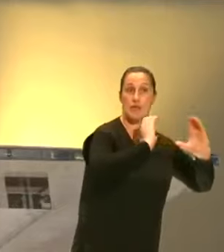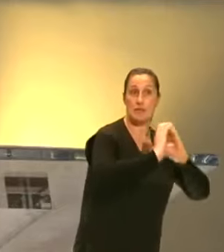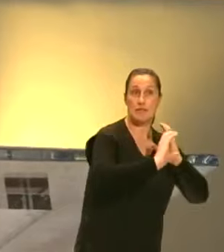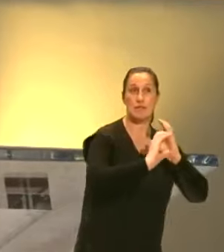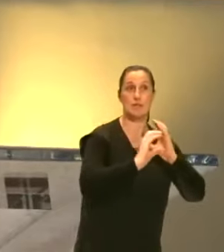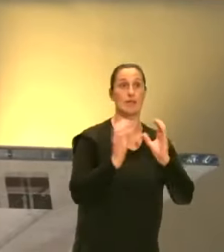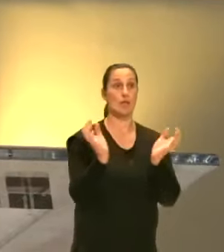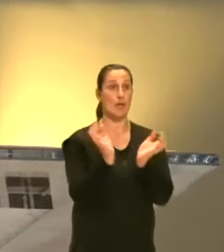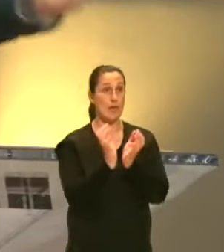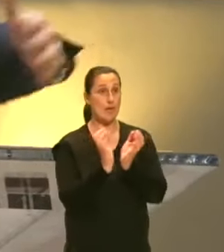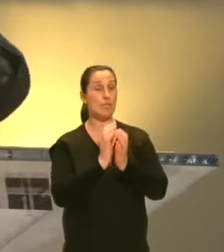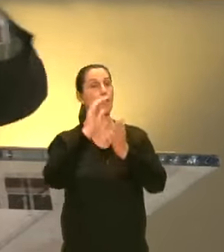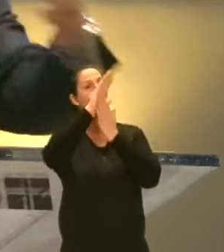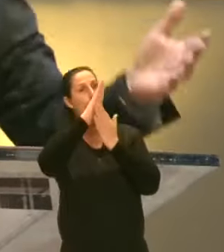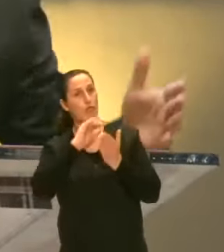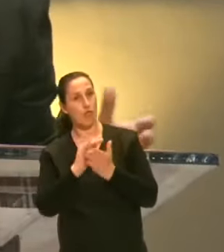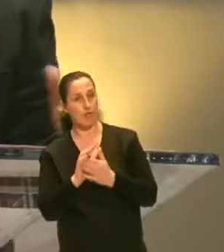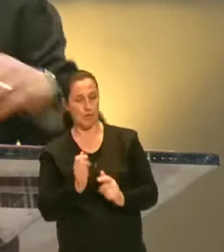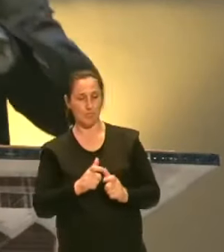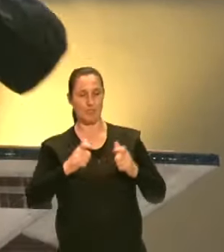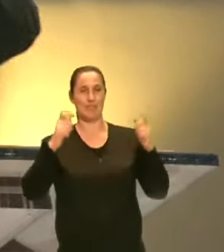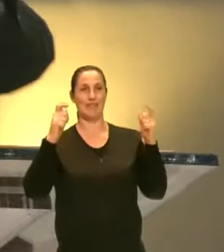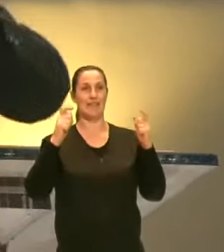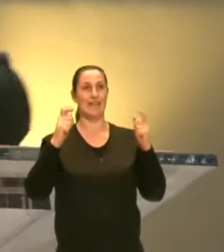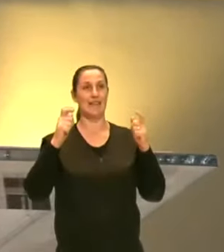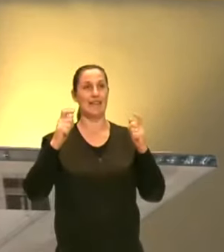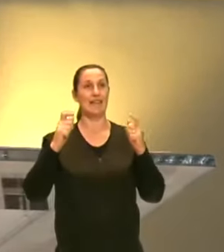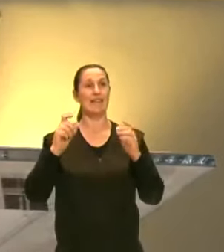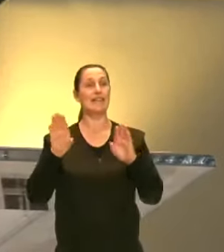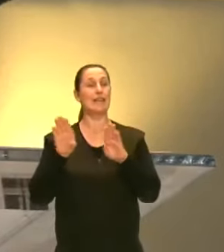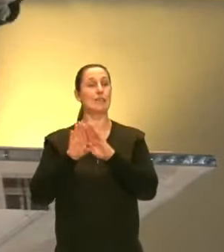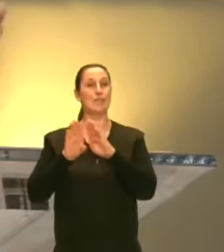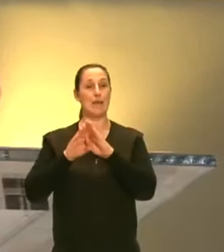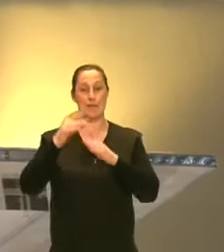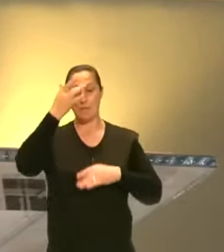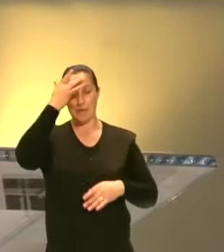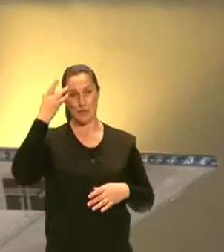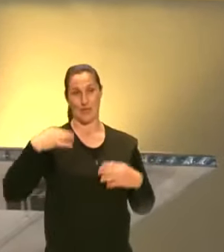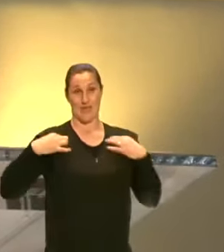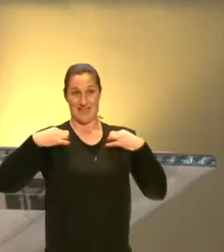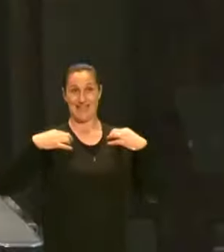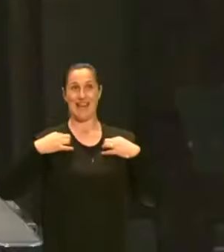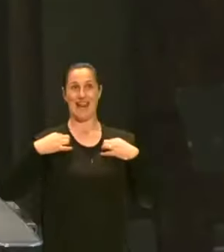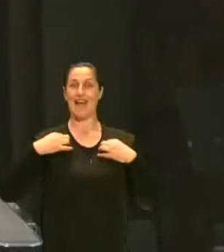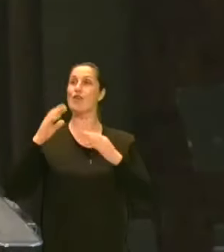aumentando. A gente vê a equipe da recepção, não tinha ninguém para receber. Hoje tem o pessoal de jaleco recebendo.